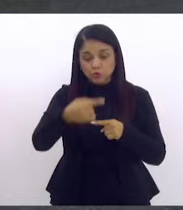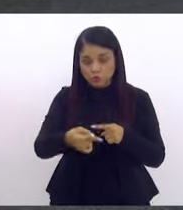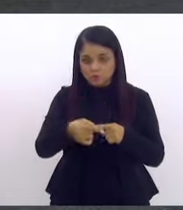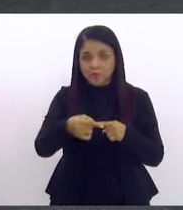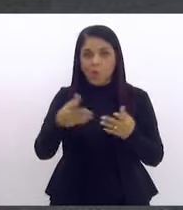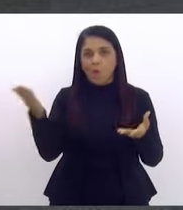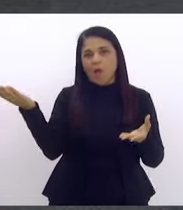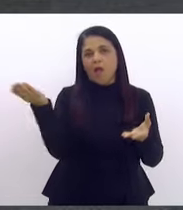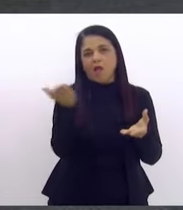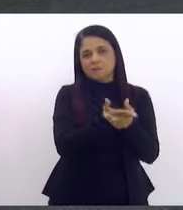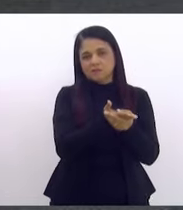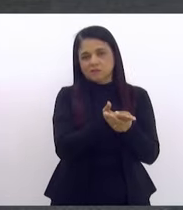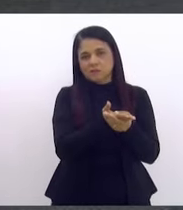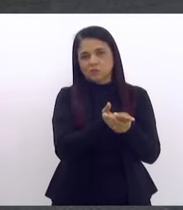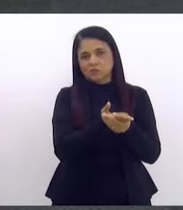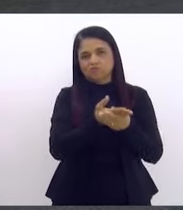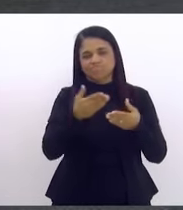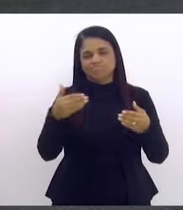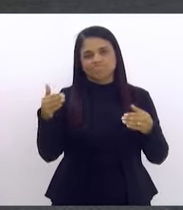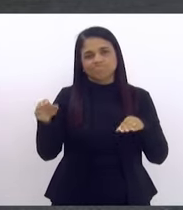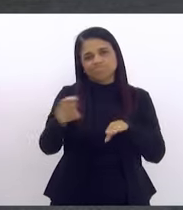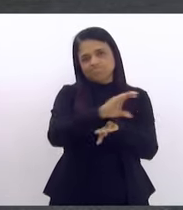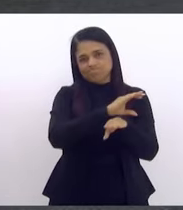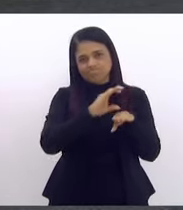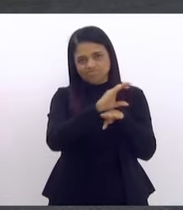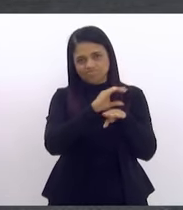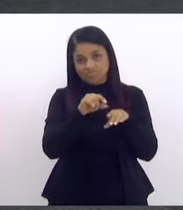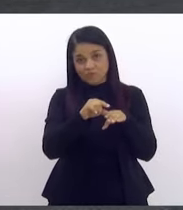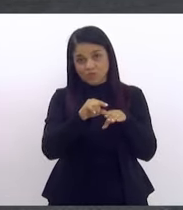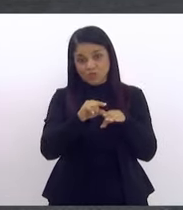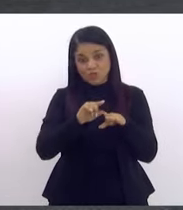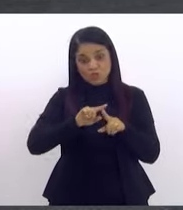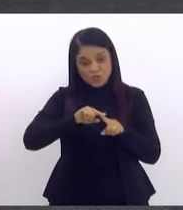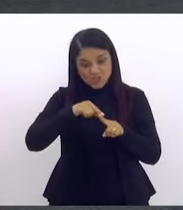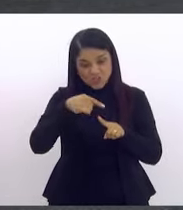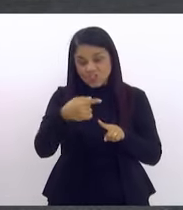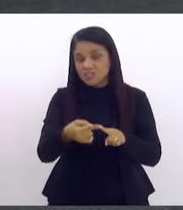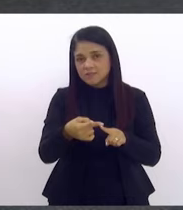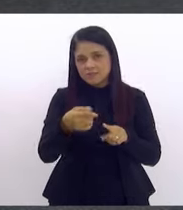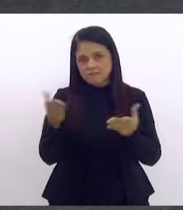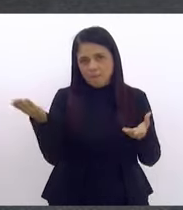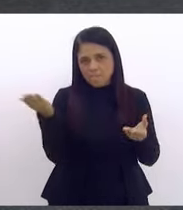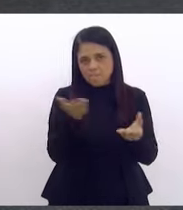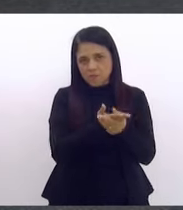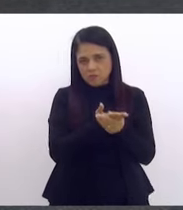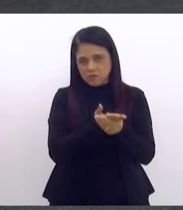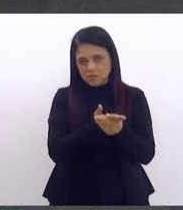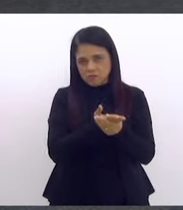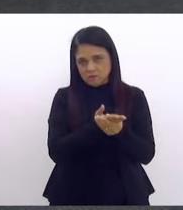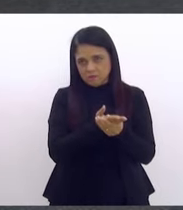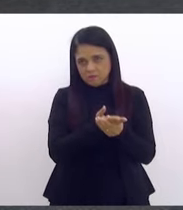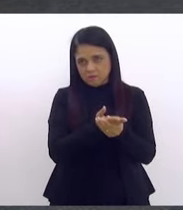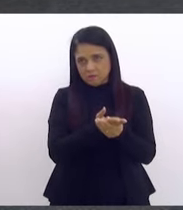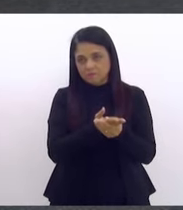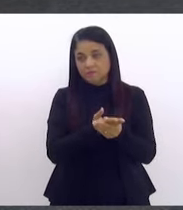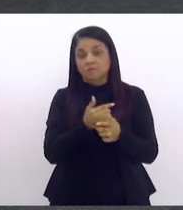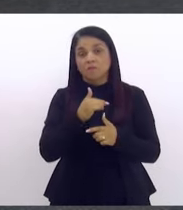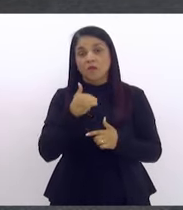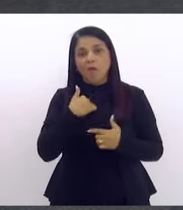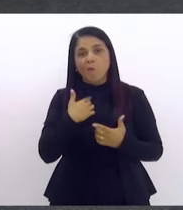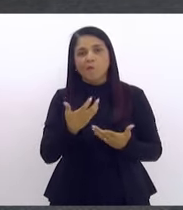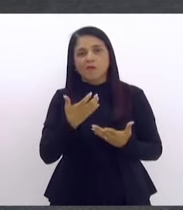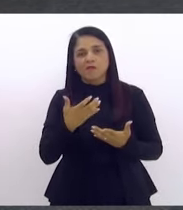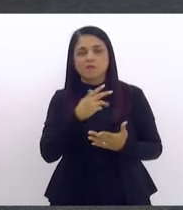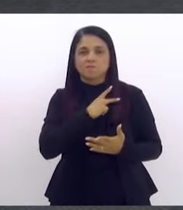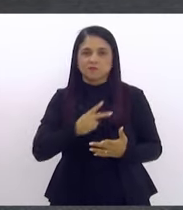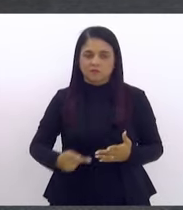entrando com uma ação direta de inconstitucionalidade. Não é depois, não, é no dia seguinte. Então, senhor presidente, eu queria pedir